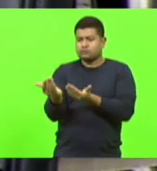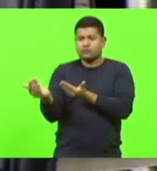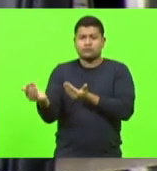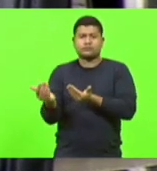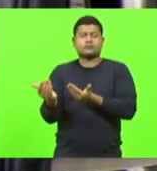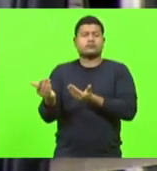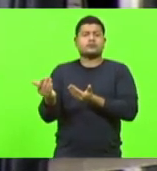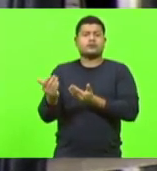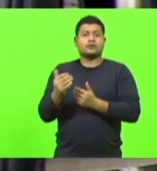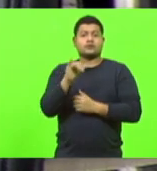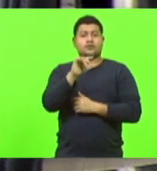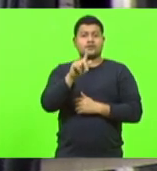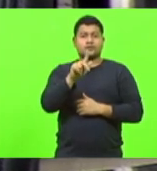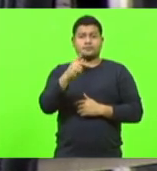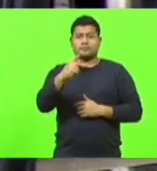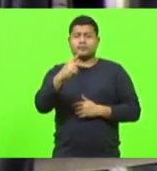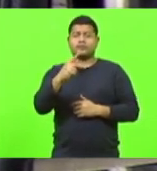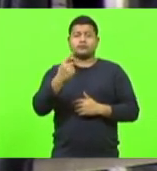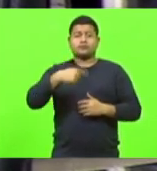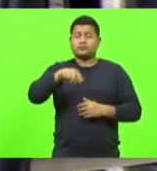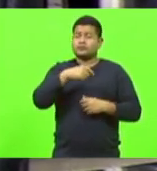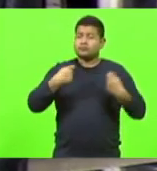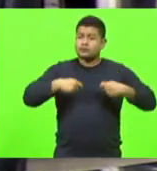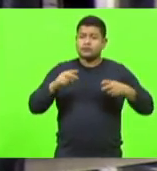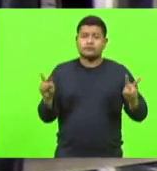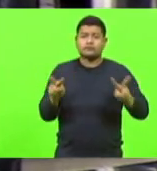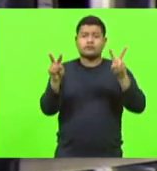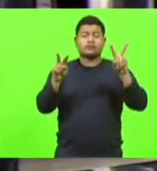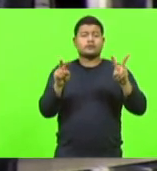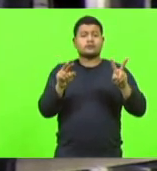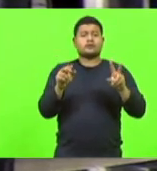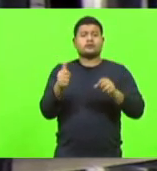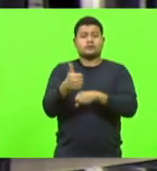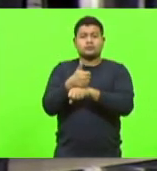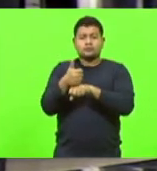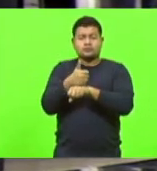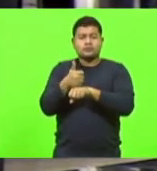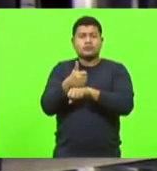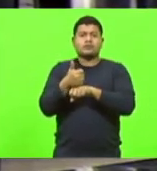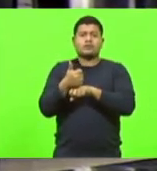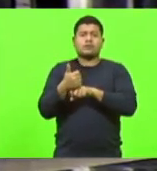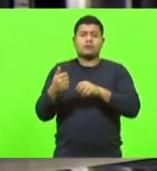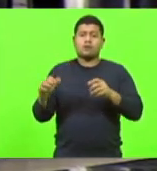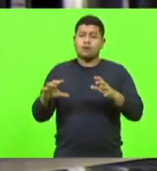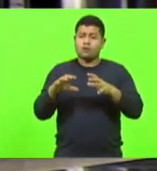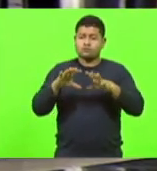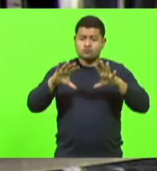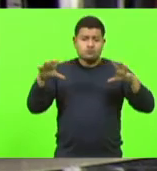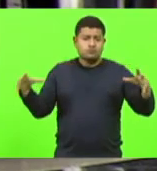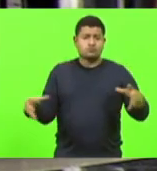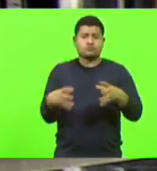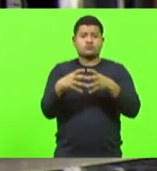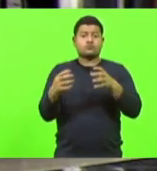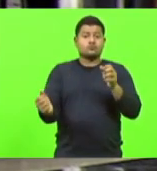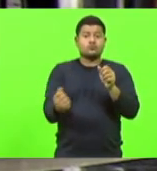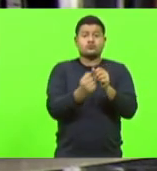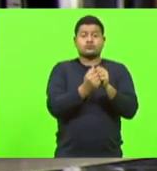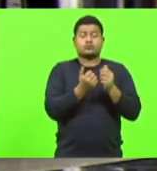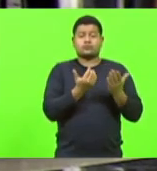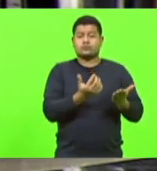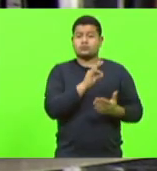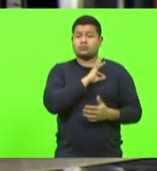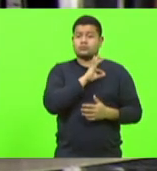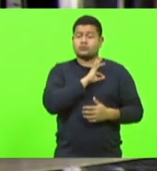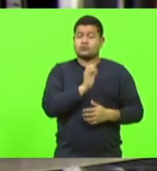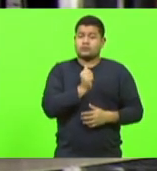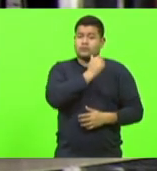nós precisamos valorizar esses profissionais o que juntos com os policiais militares